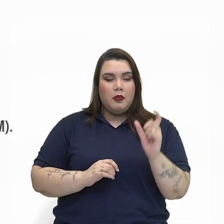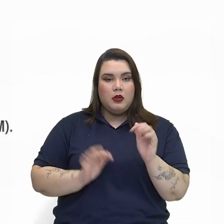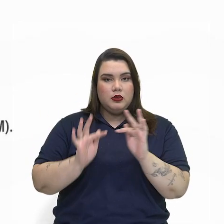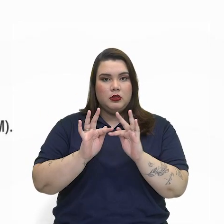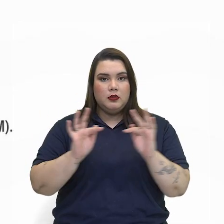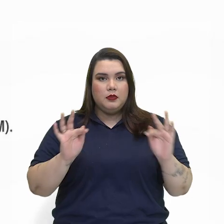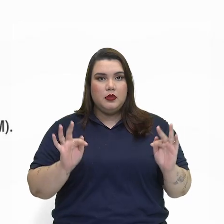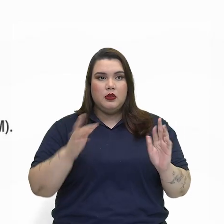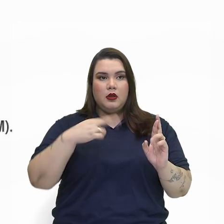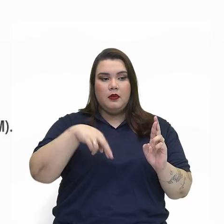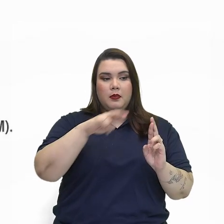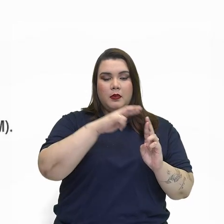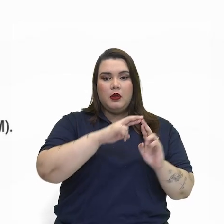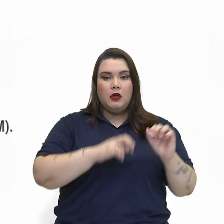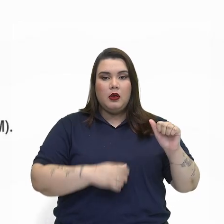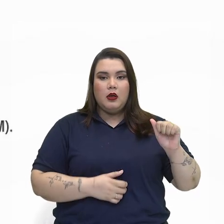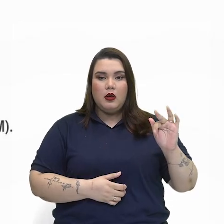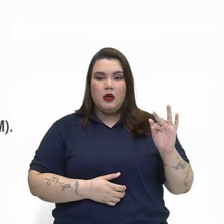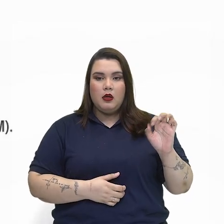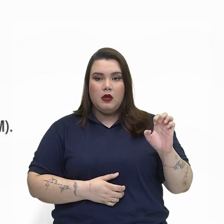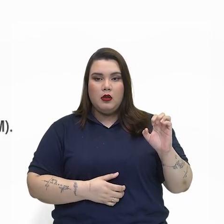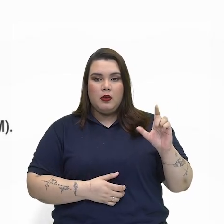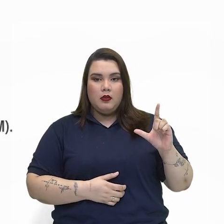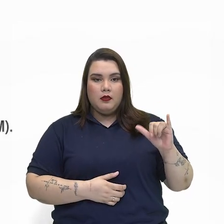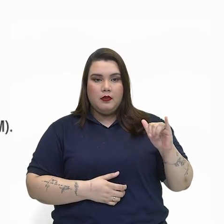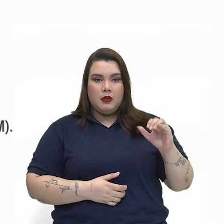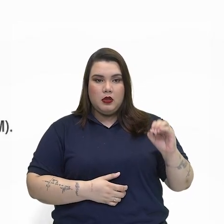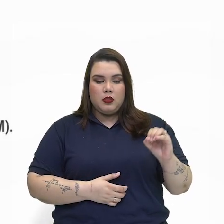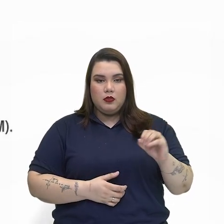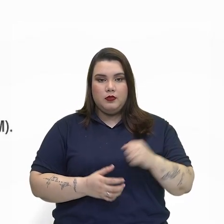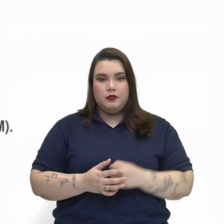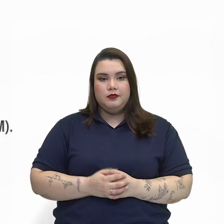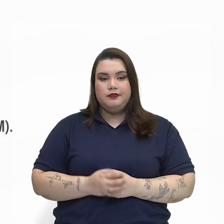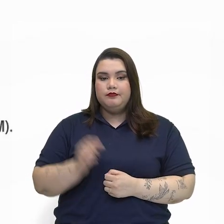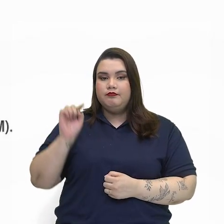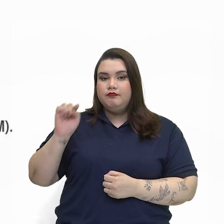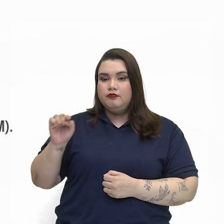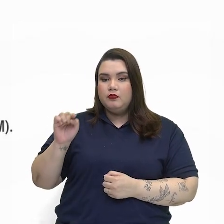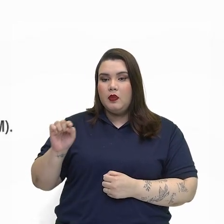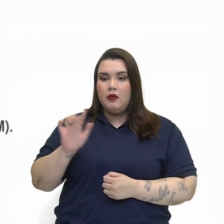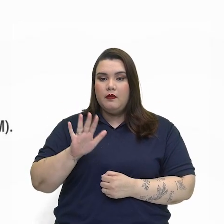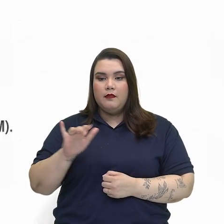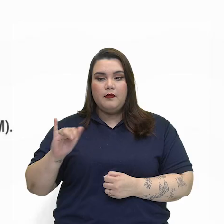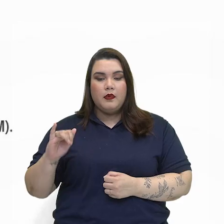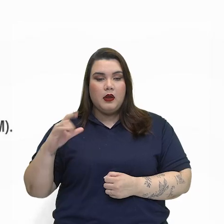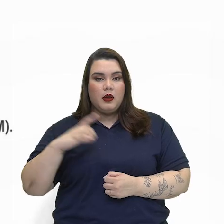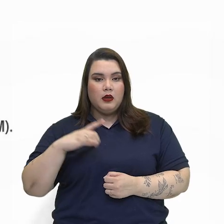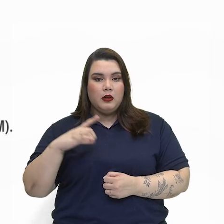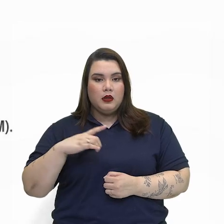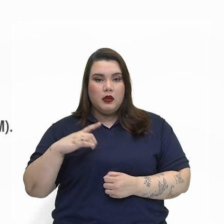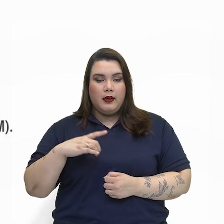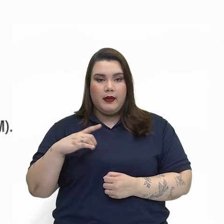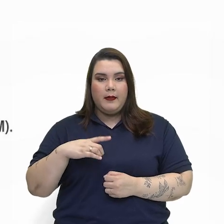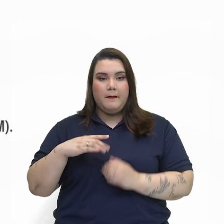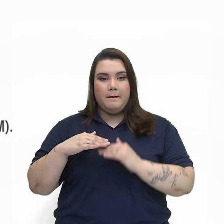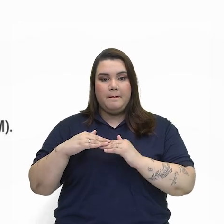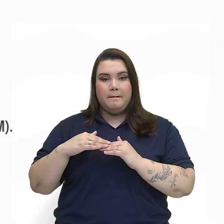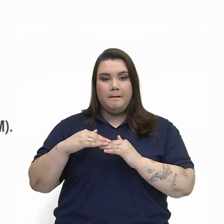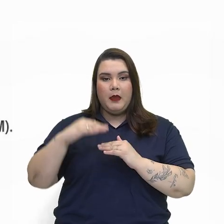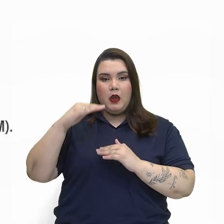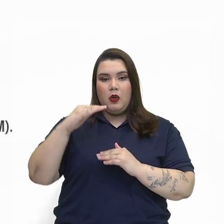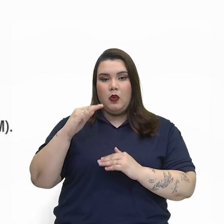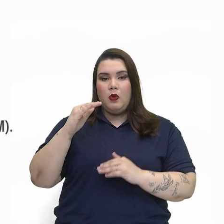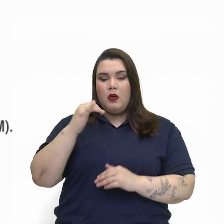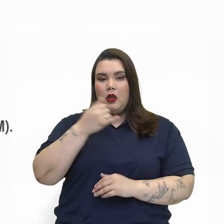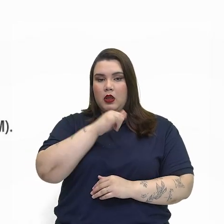que está acontecendo no afélio. Então, no periélio, vai ter maior energia potencial